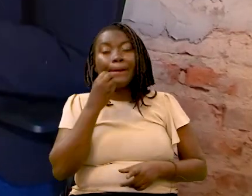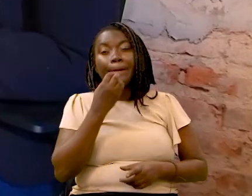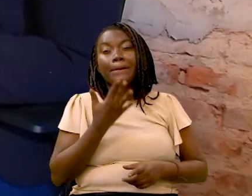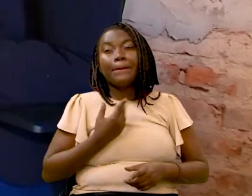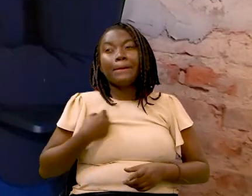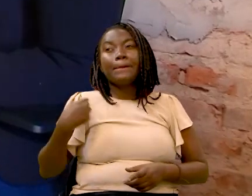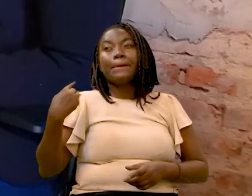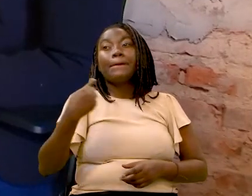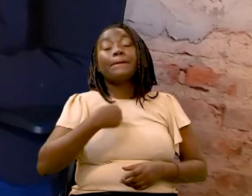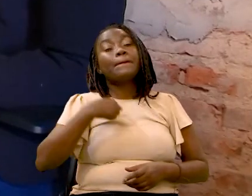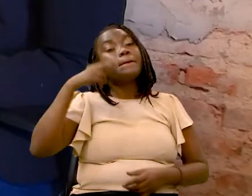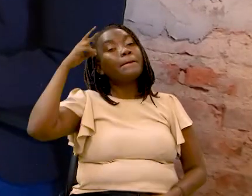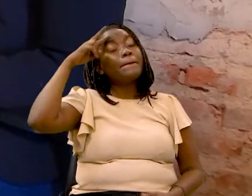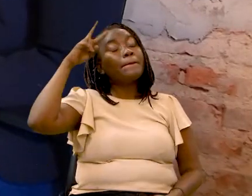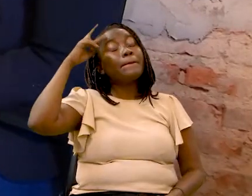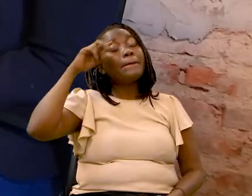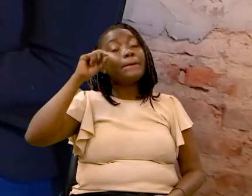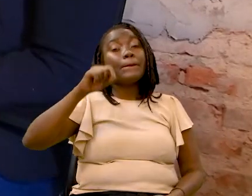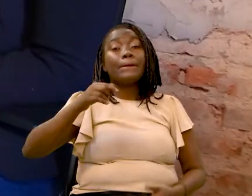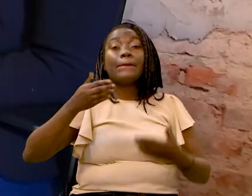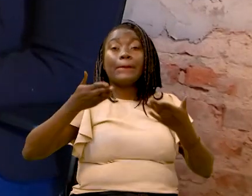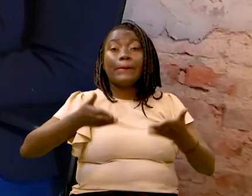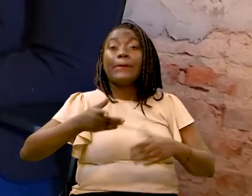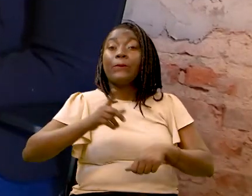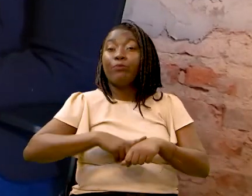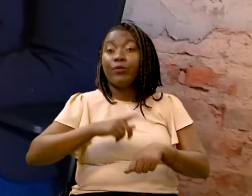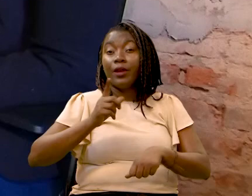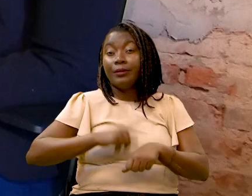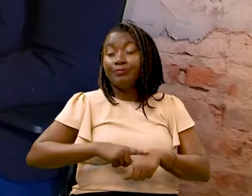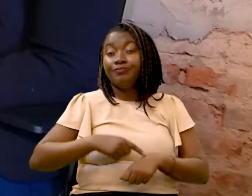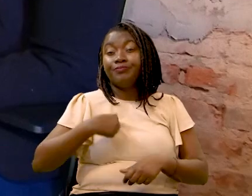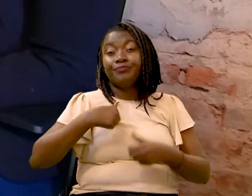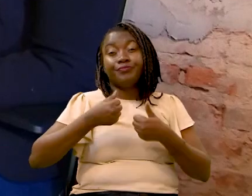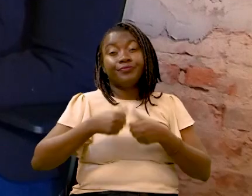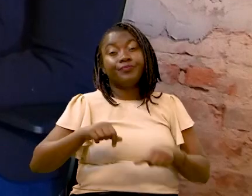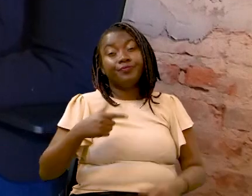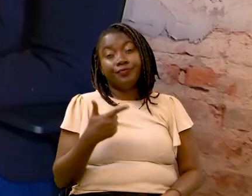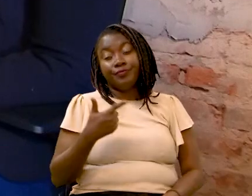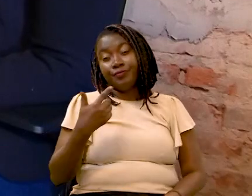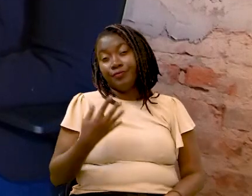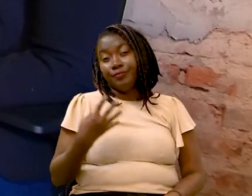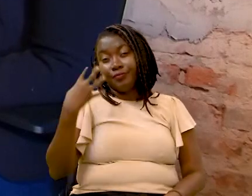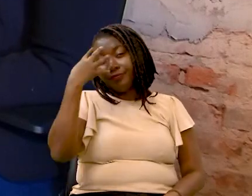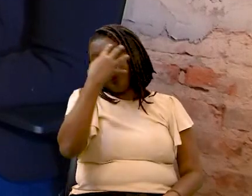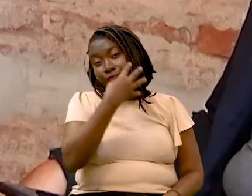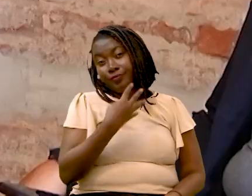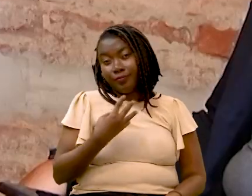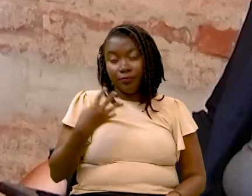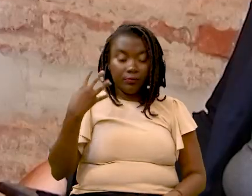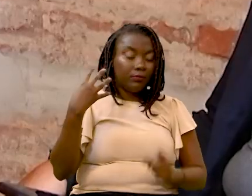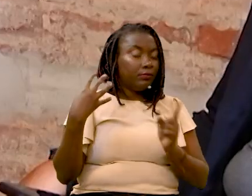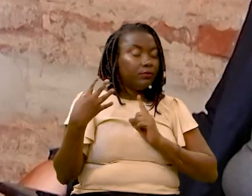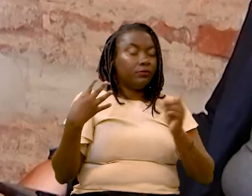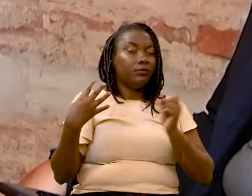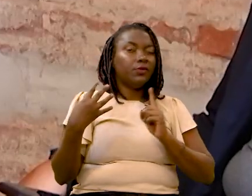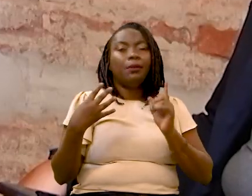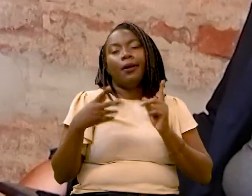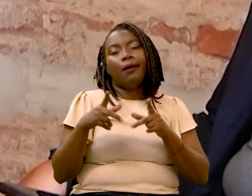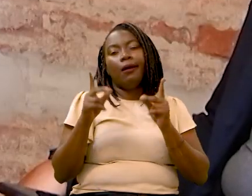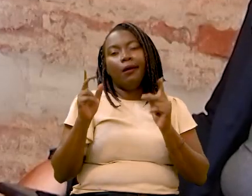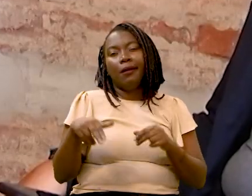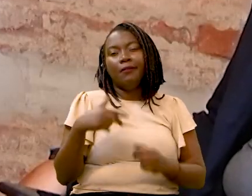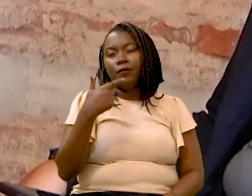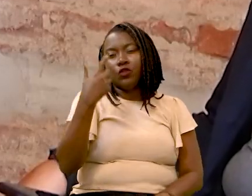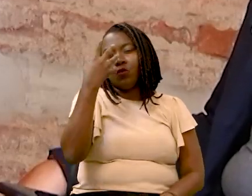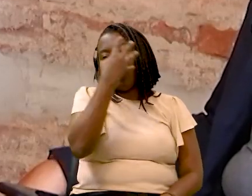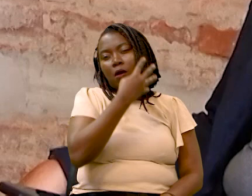conta pra gente. Eu lembro que nessa época eu ficava assim 24 horas não, mas como